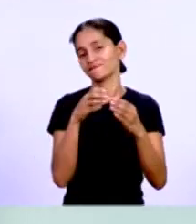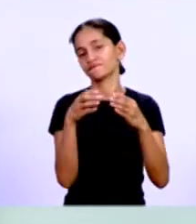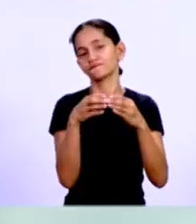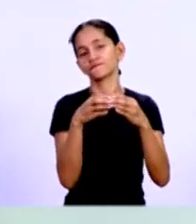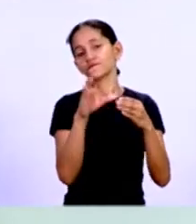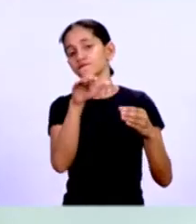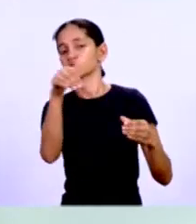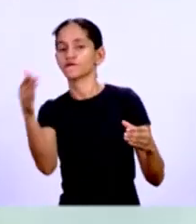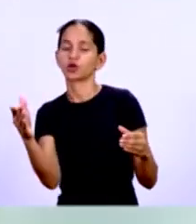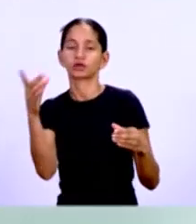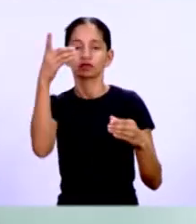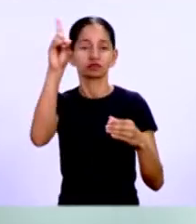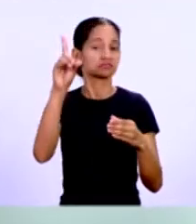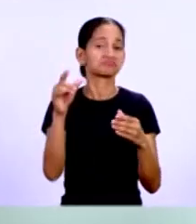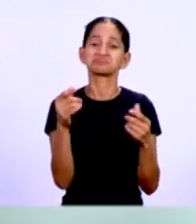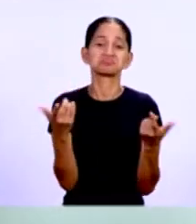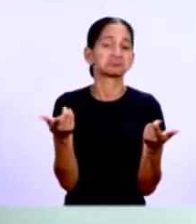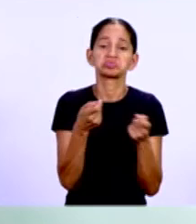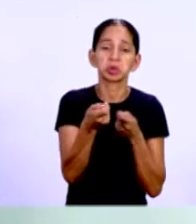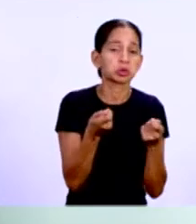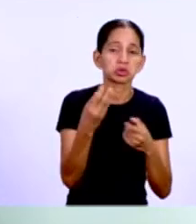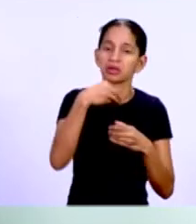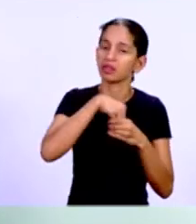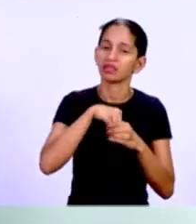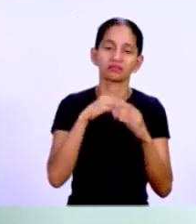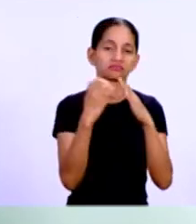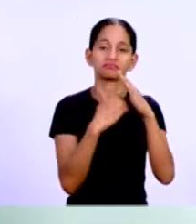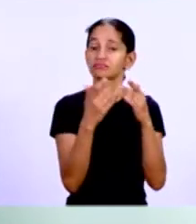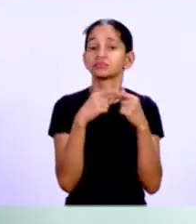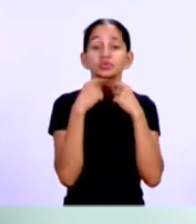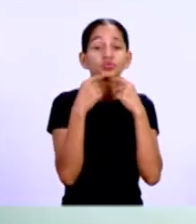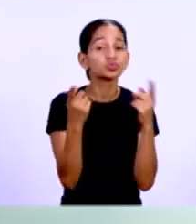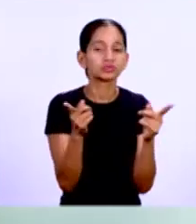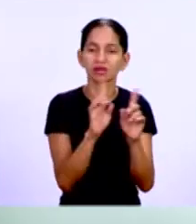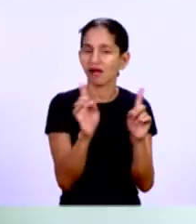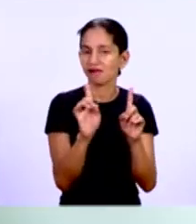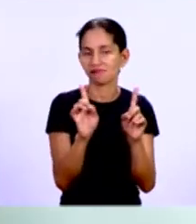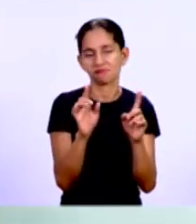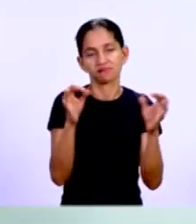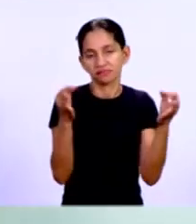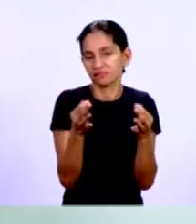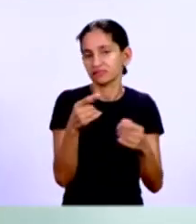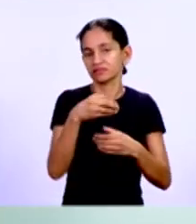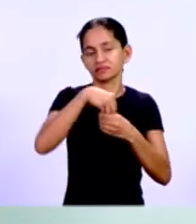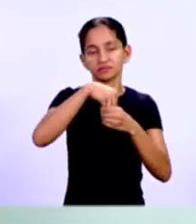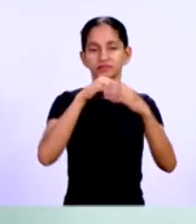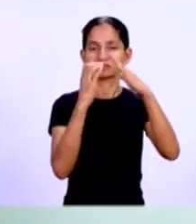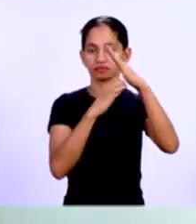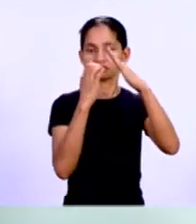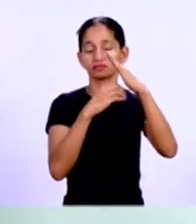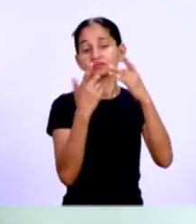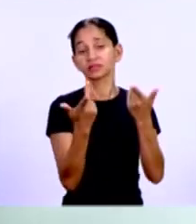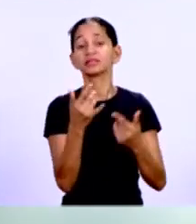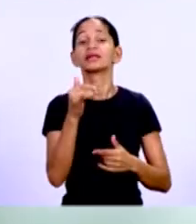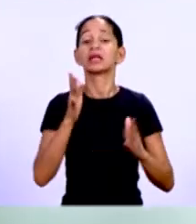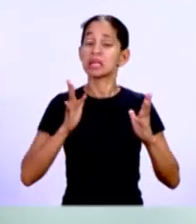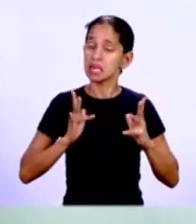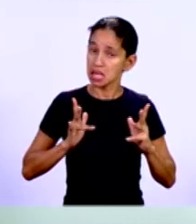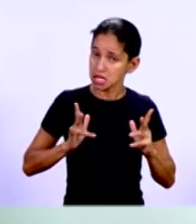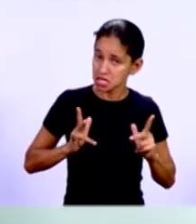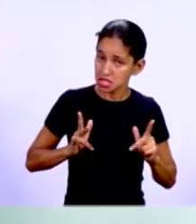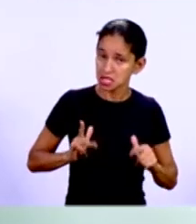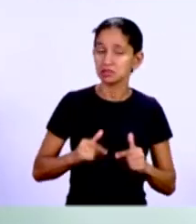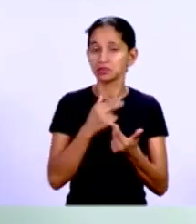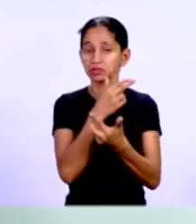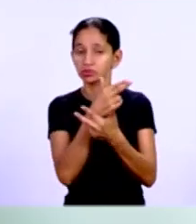ele está ligado a fatores que ela não controla. Ela não controla o preço do dólar. Nos exemplos também que a gente tratou aqui na sala, a questão da higiene no ambiente